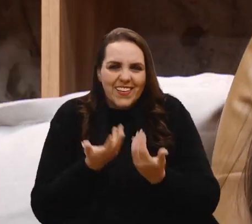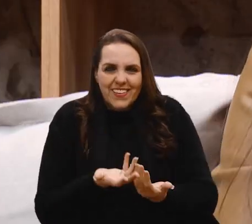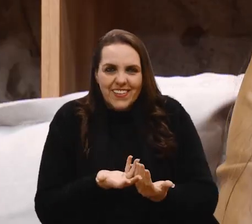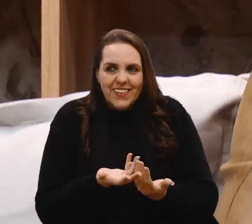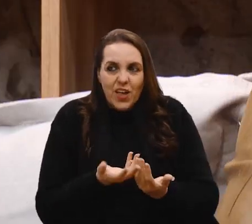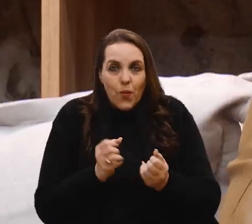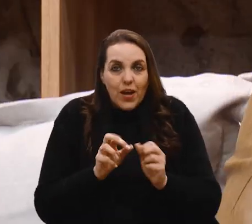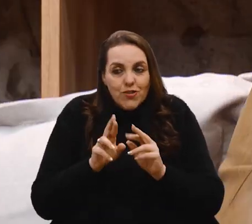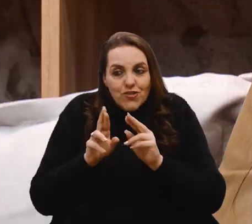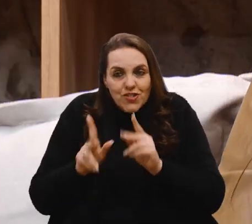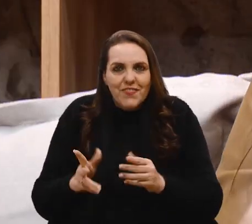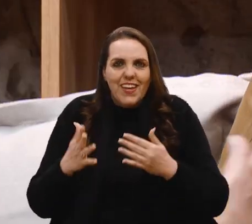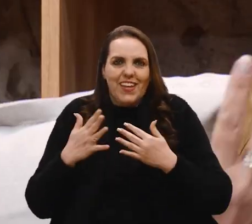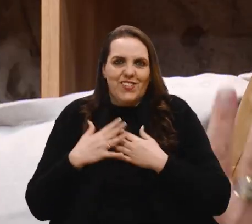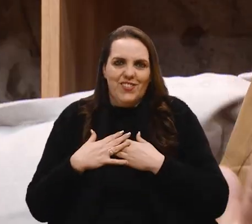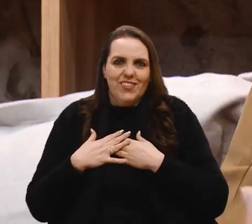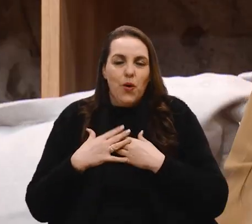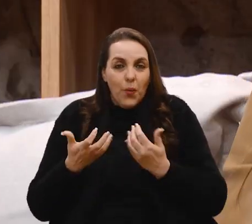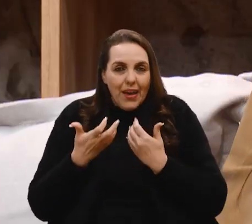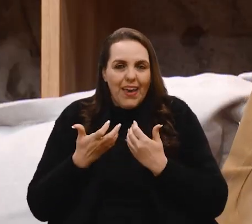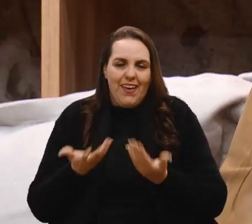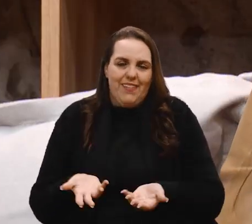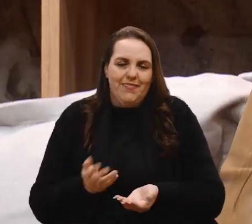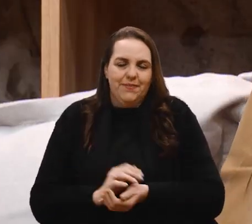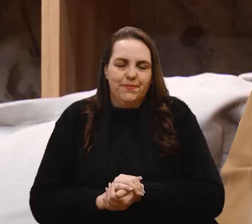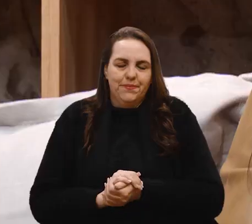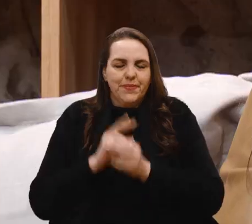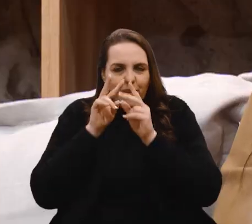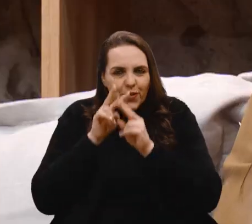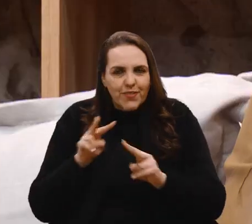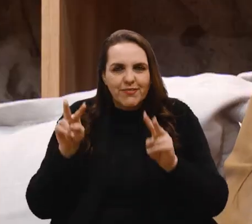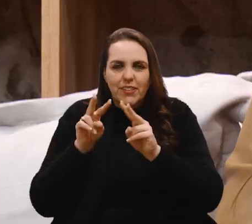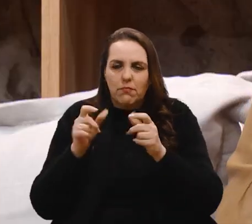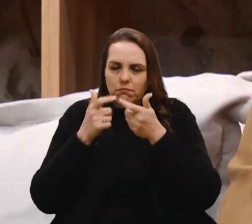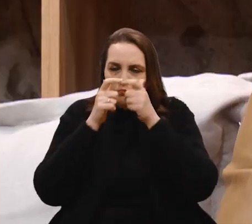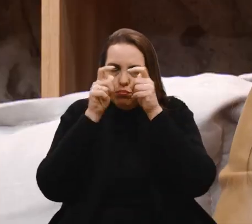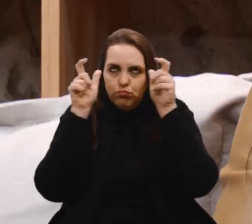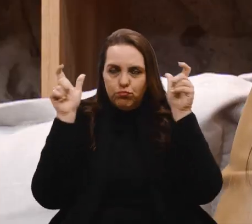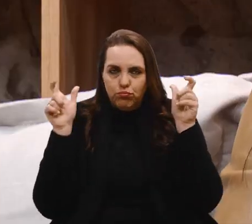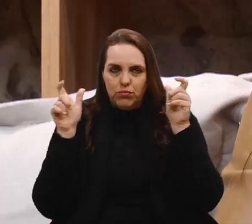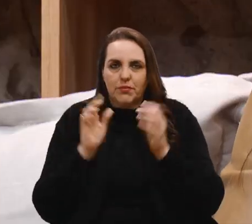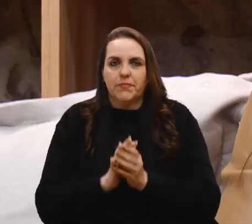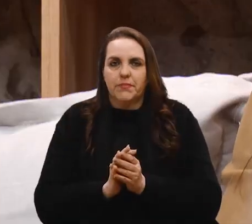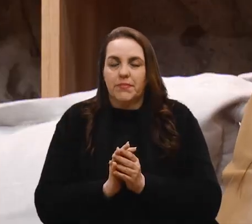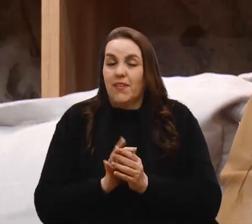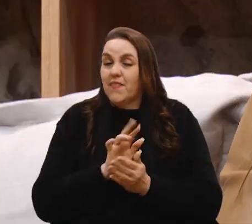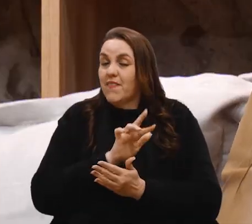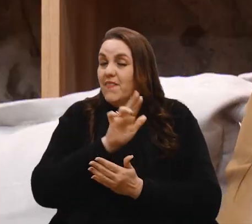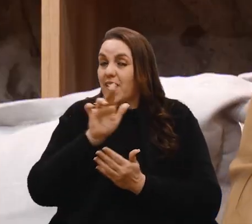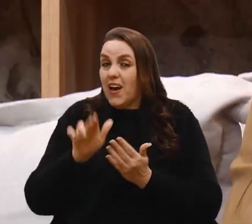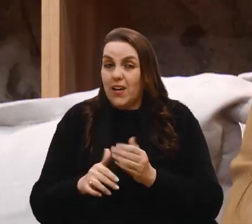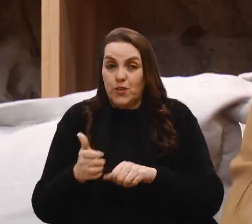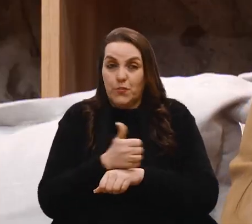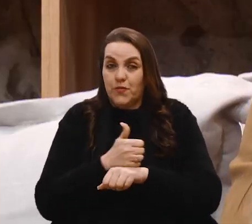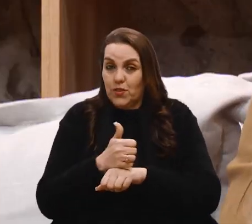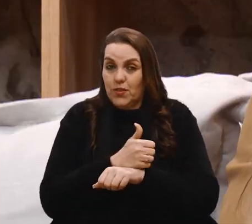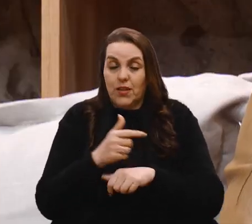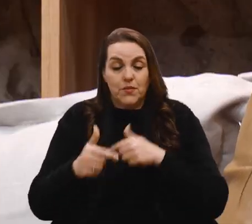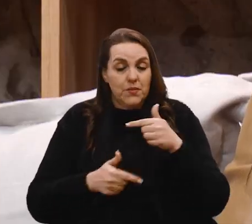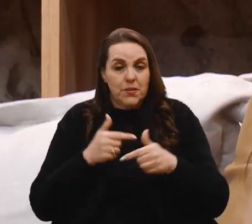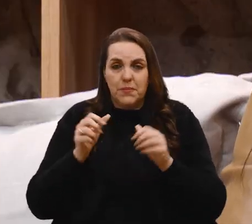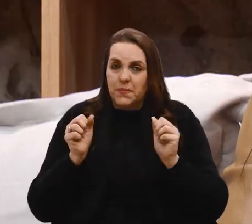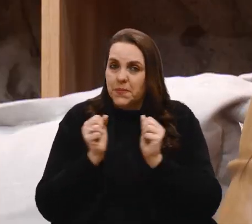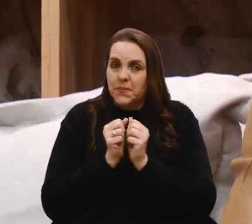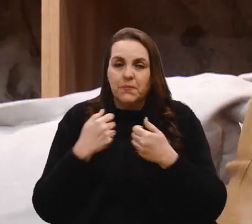entregar isso, né? Então existe assim um olhar muito amplo, muito multidisciplinar, né? Um trabalho em conjunto